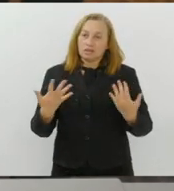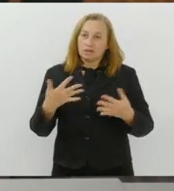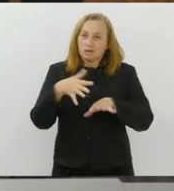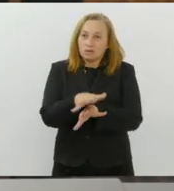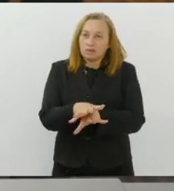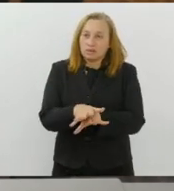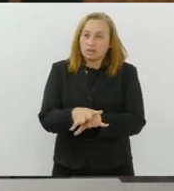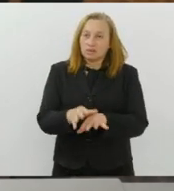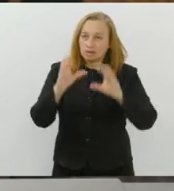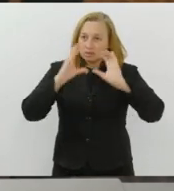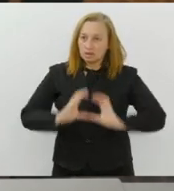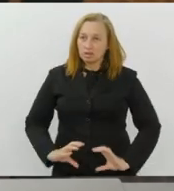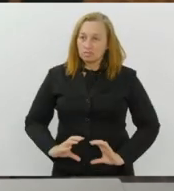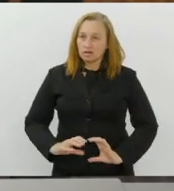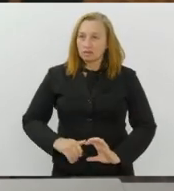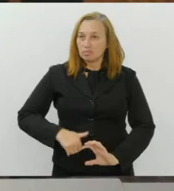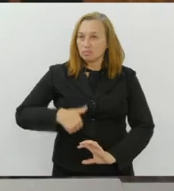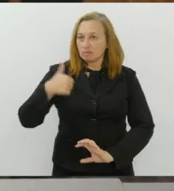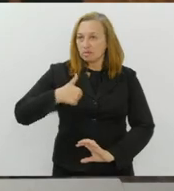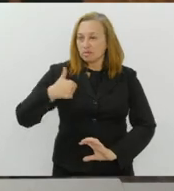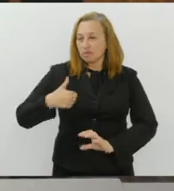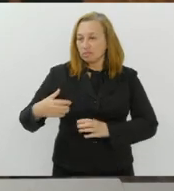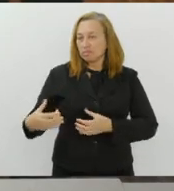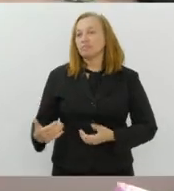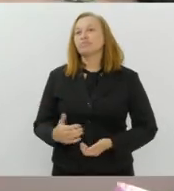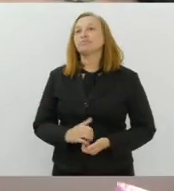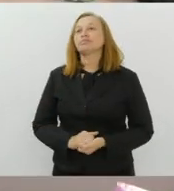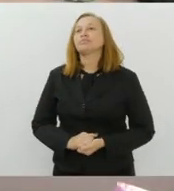como cidadão de primeira categoria.